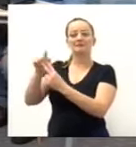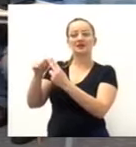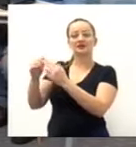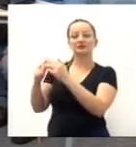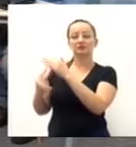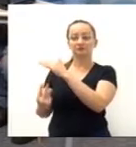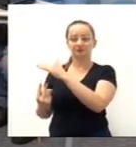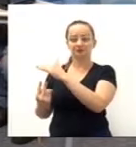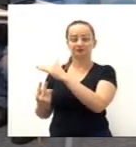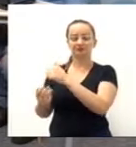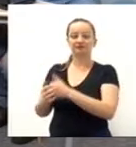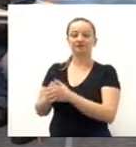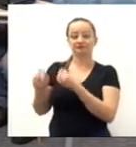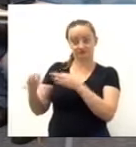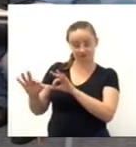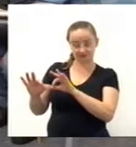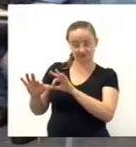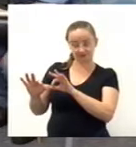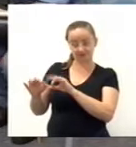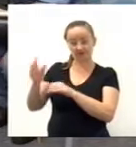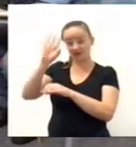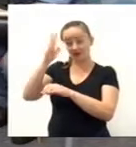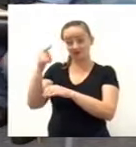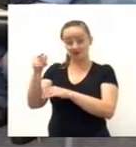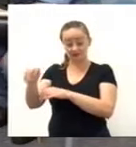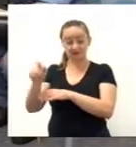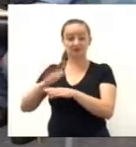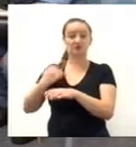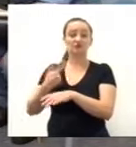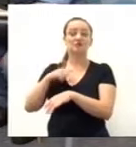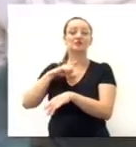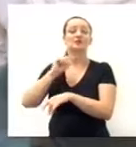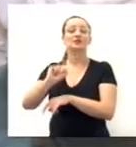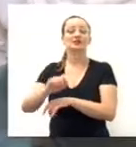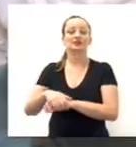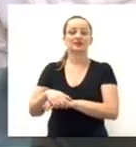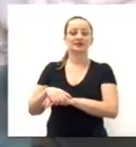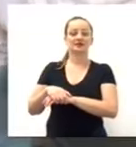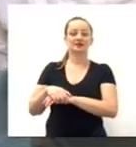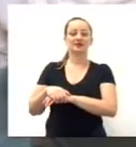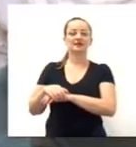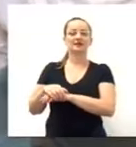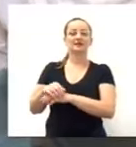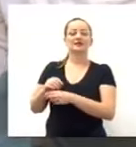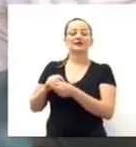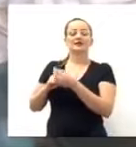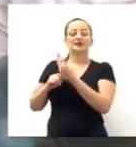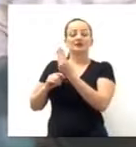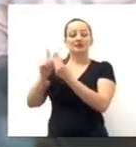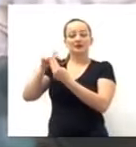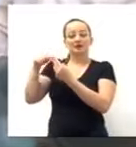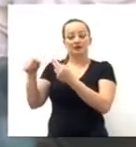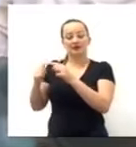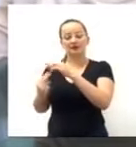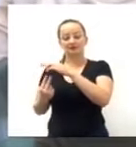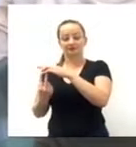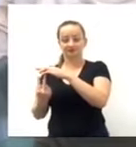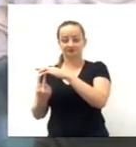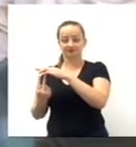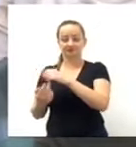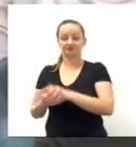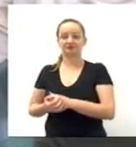2. Certo? Resolvendo isso, o que nós temos? 3π sobre 2. Ah, então